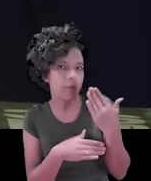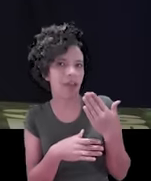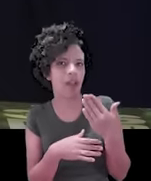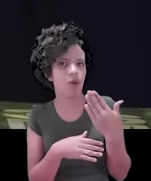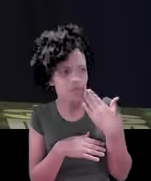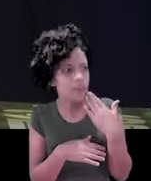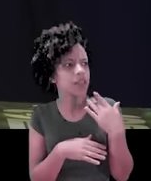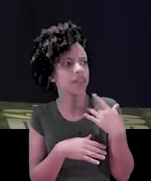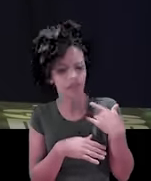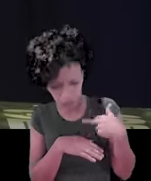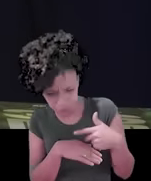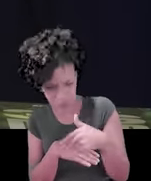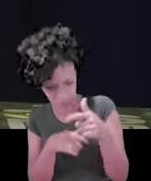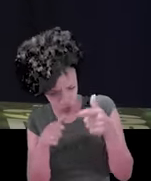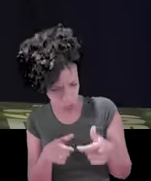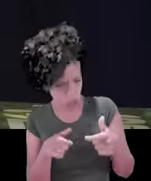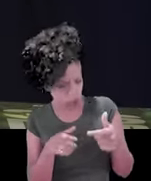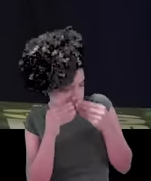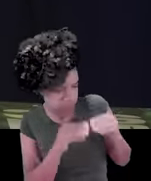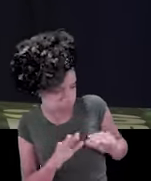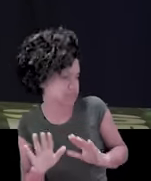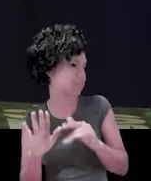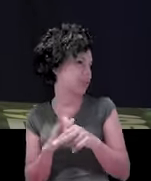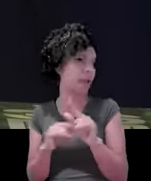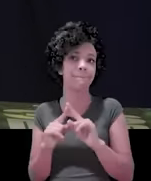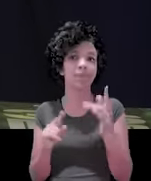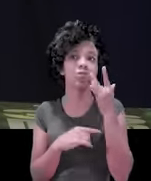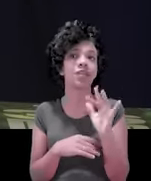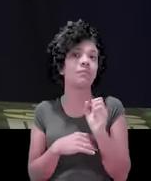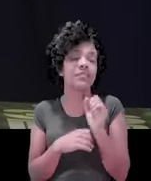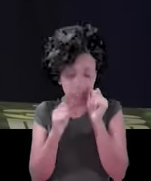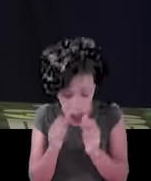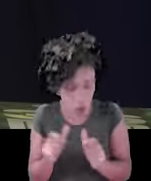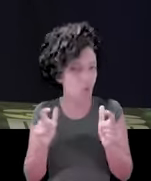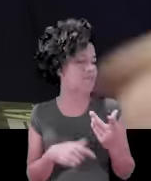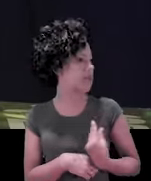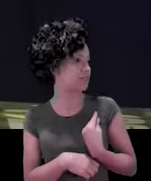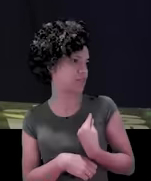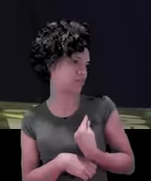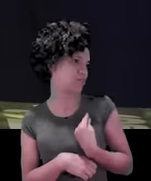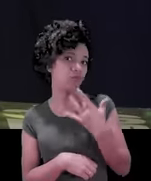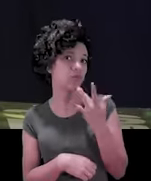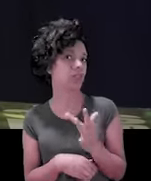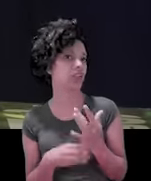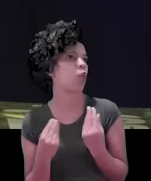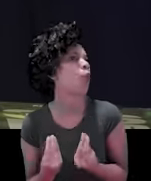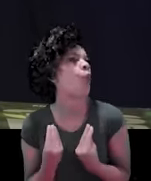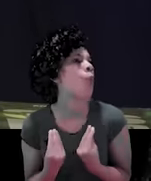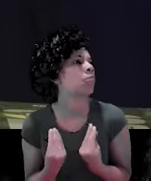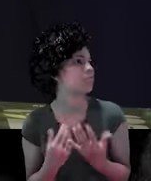e eu sabia que eu saí daí é mas ao mesmo tempo saber se a cor da Vivo né É sim